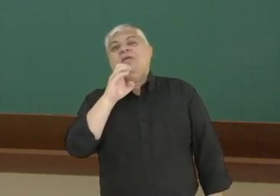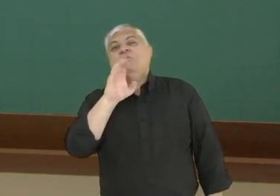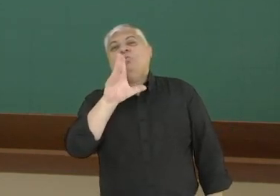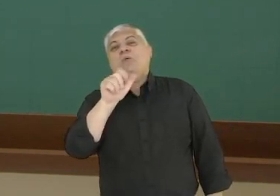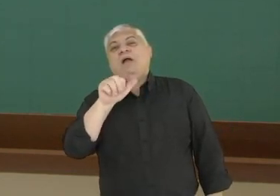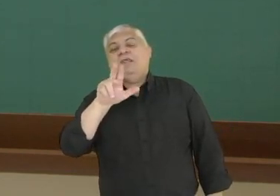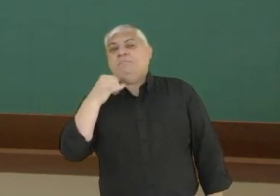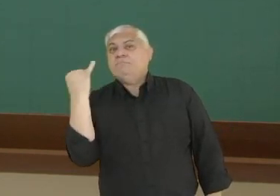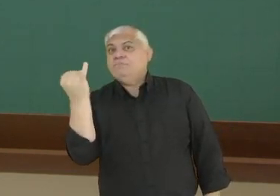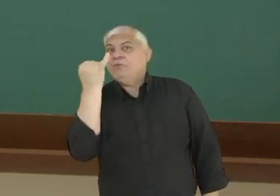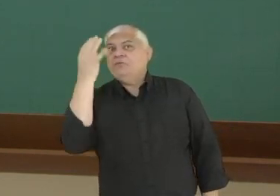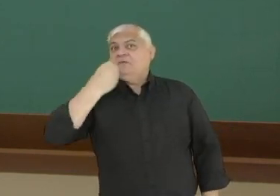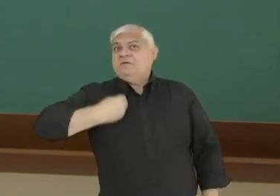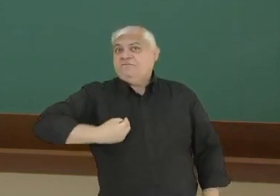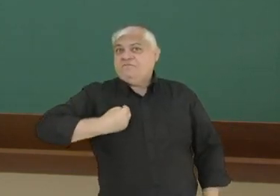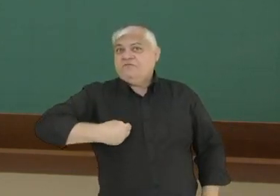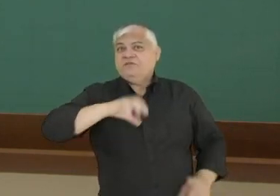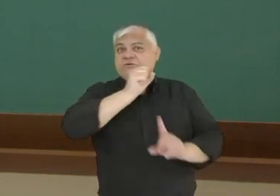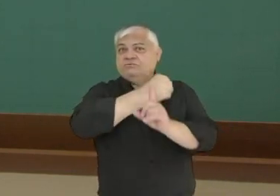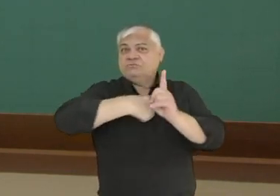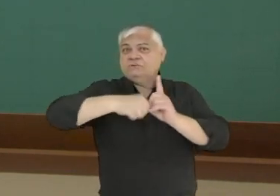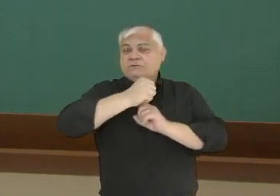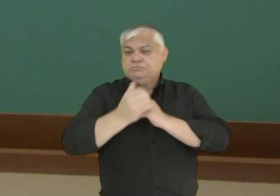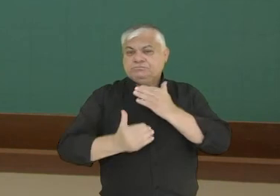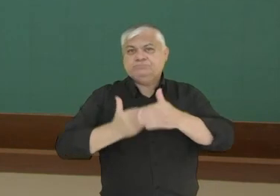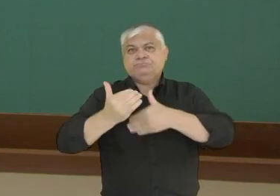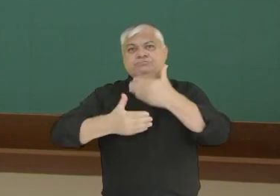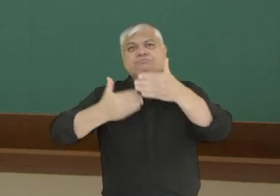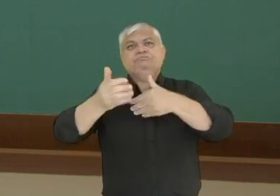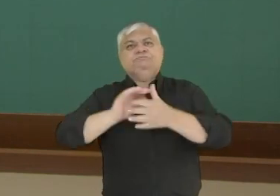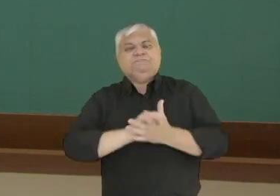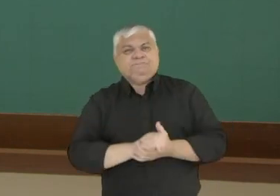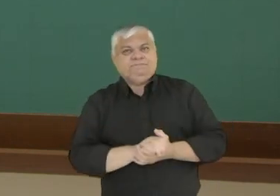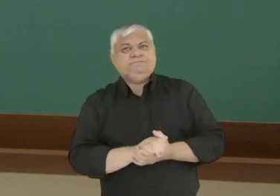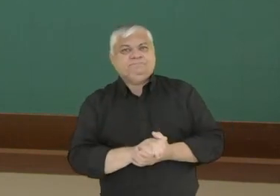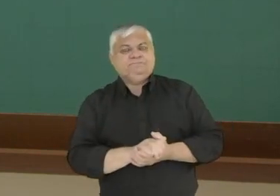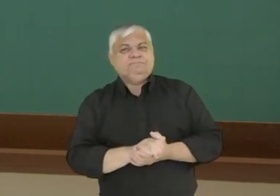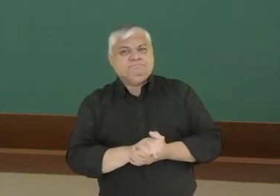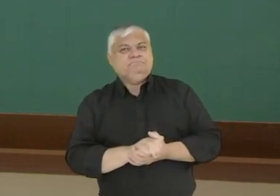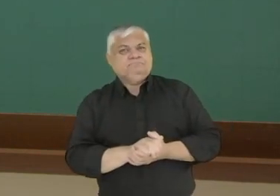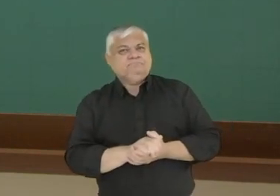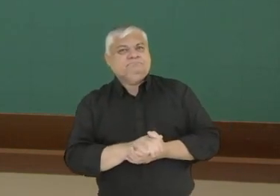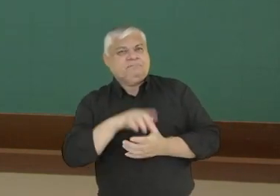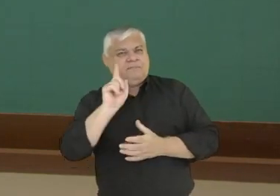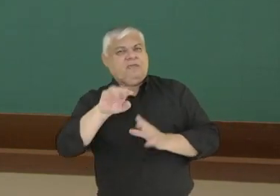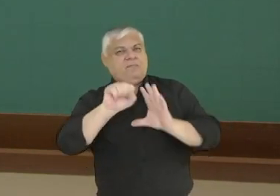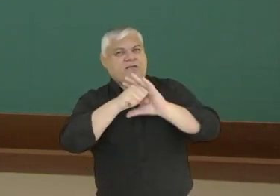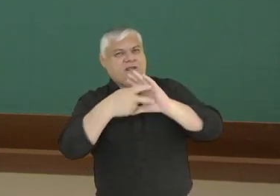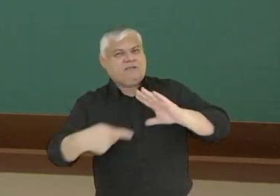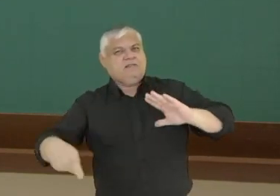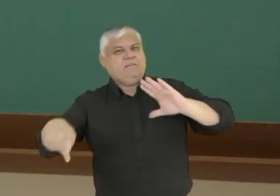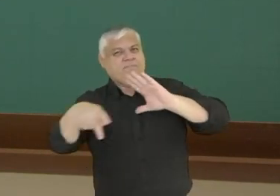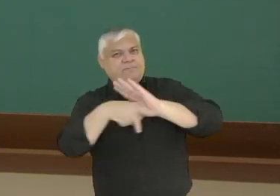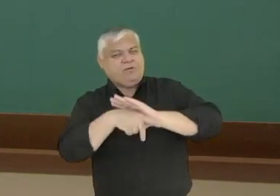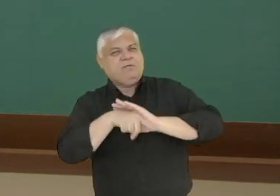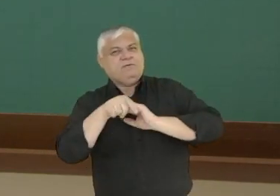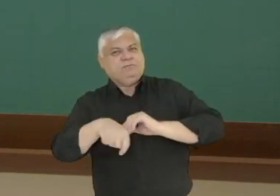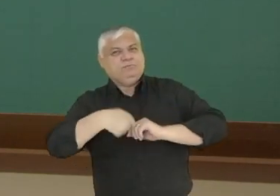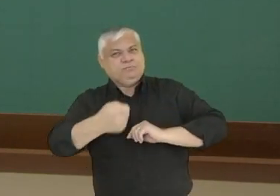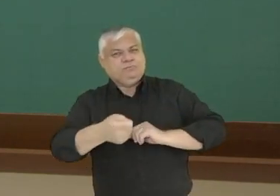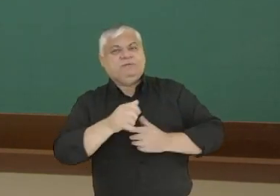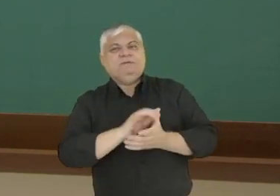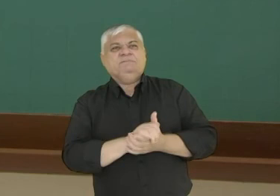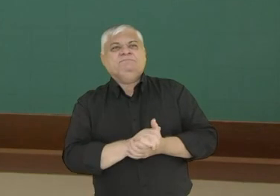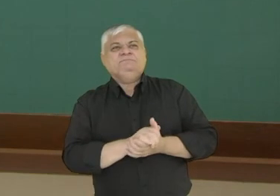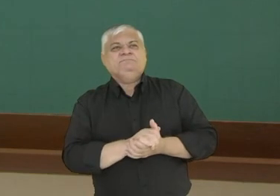para a vida das pessoas né para o desenvolvimento das atividades humanas mais uma característica ali que a gente reflete A esse respeito